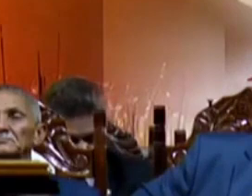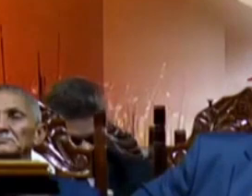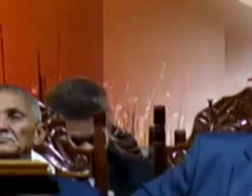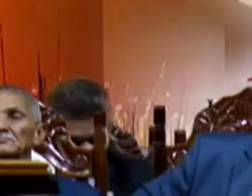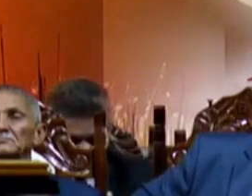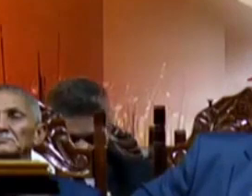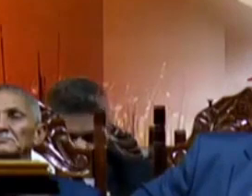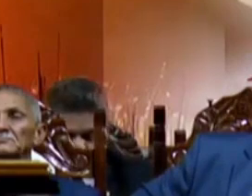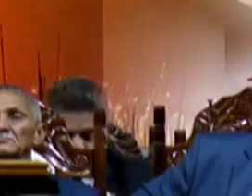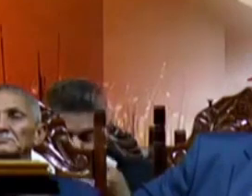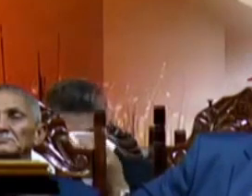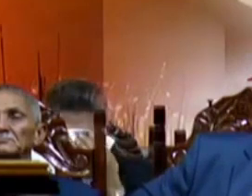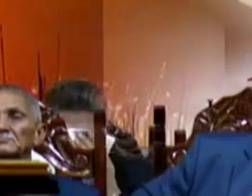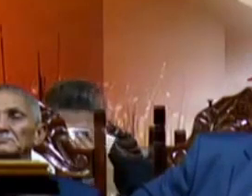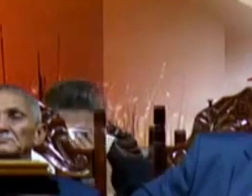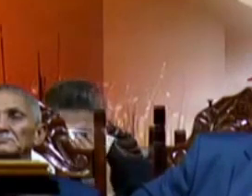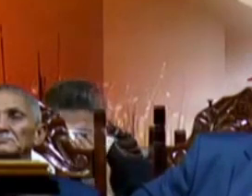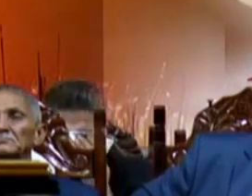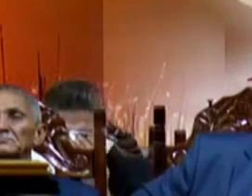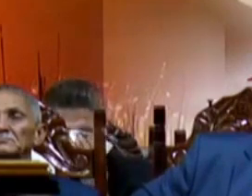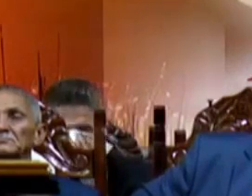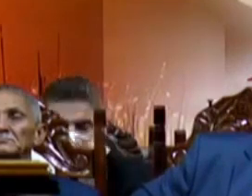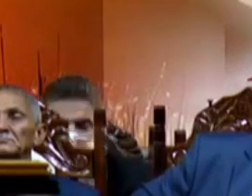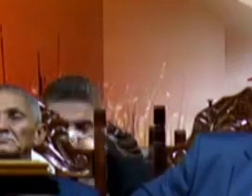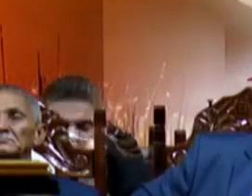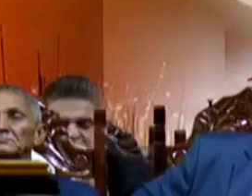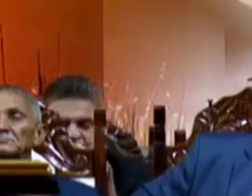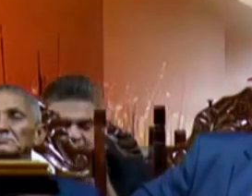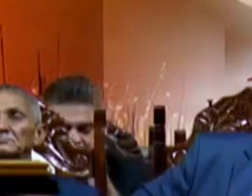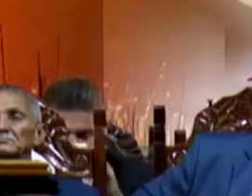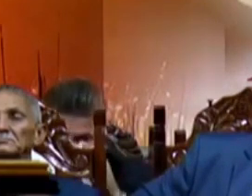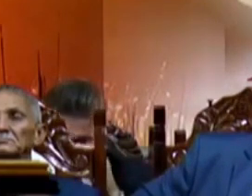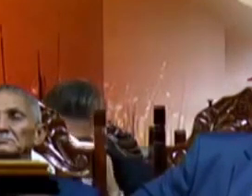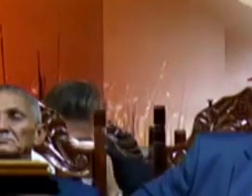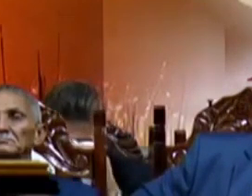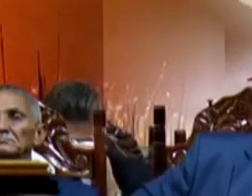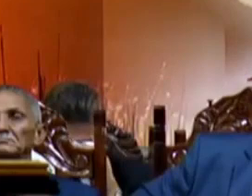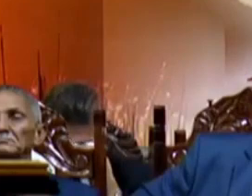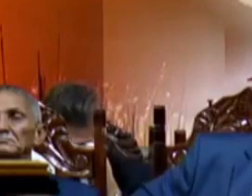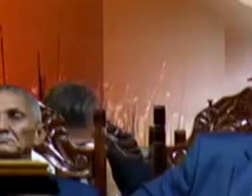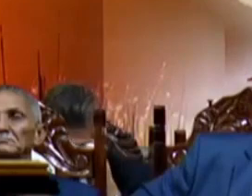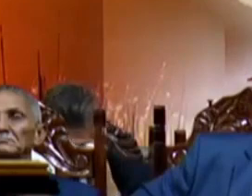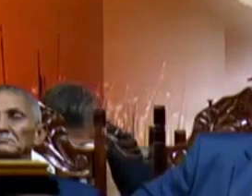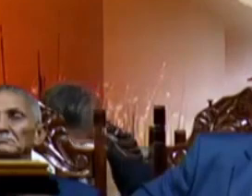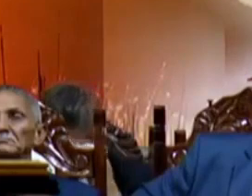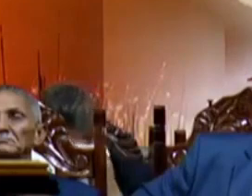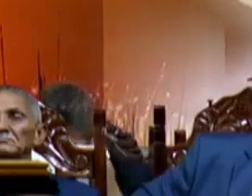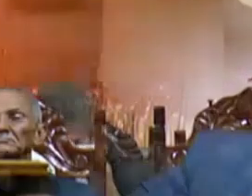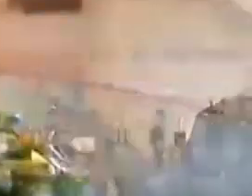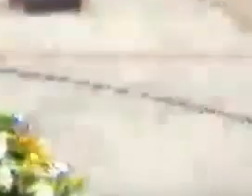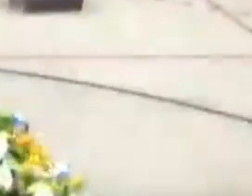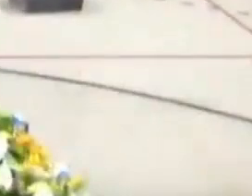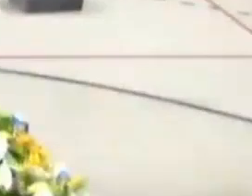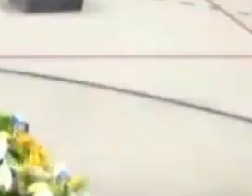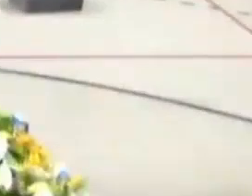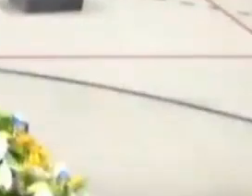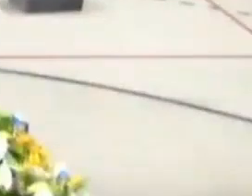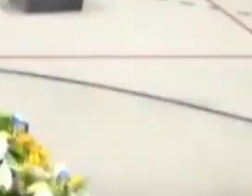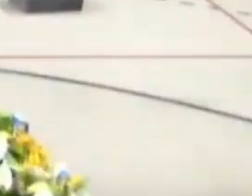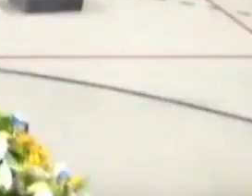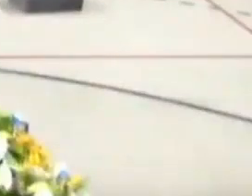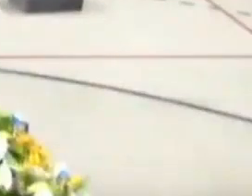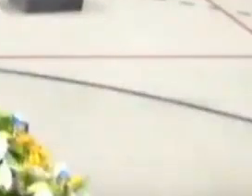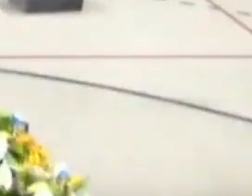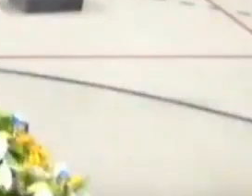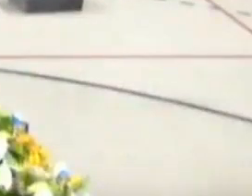lá, outra lá, outra lá. E daqui a pouco a chuva caindo de novo. E